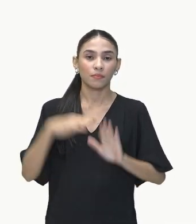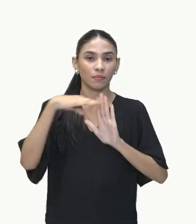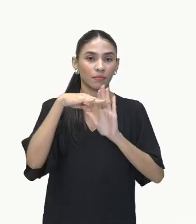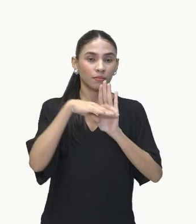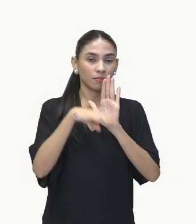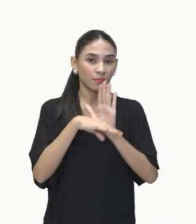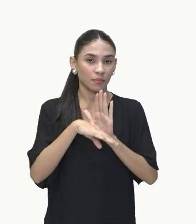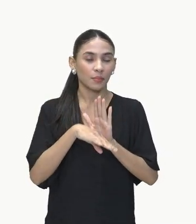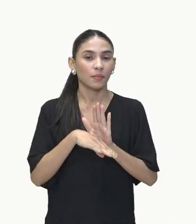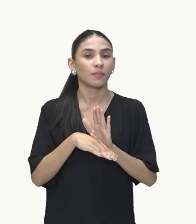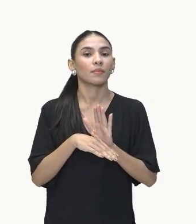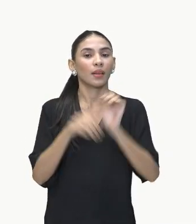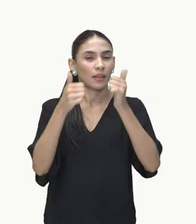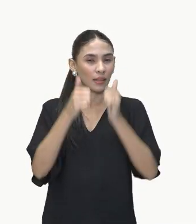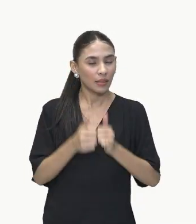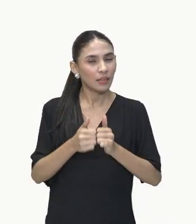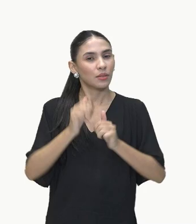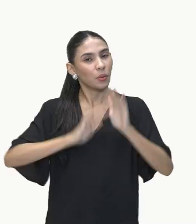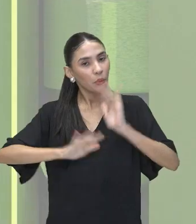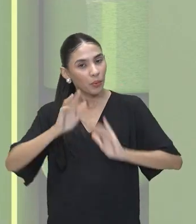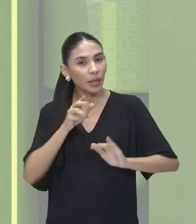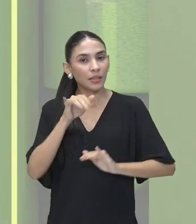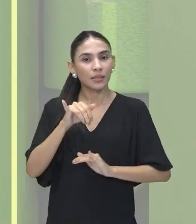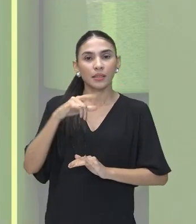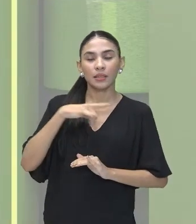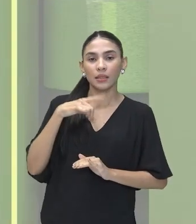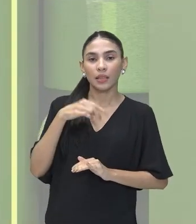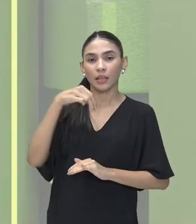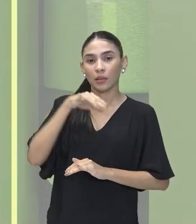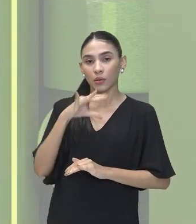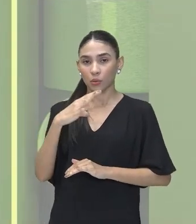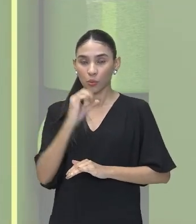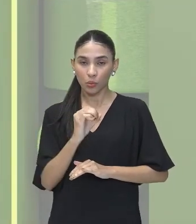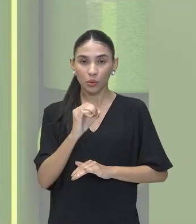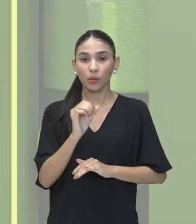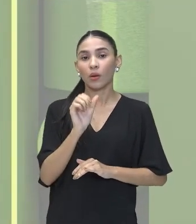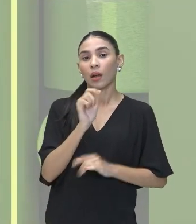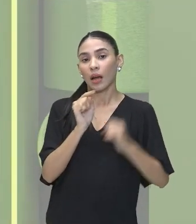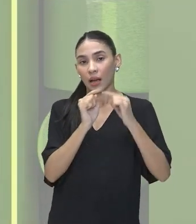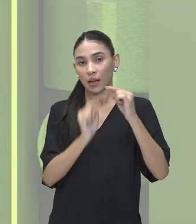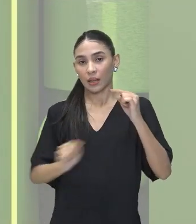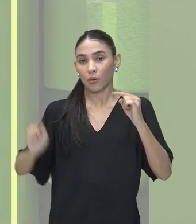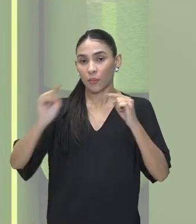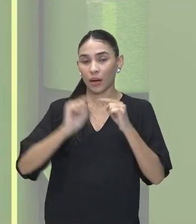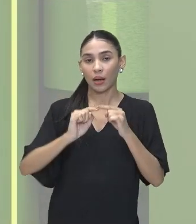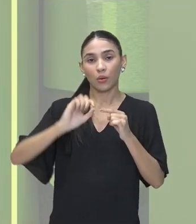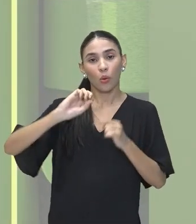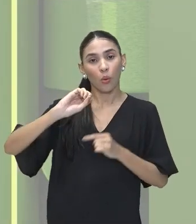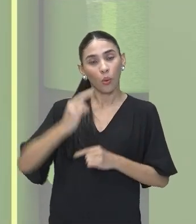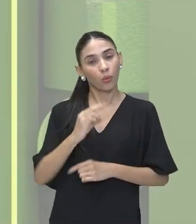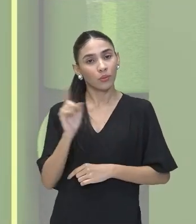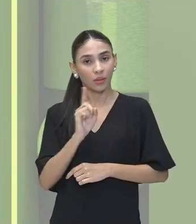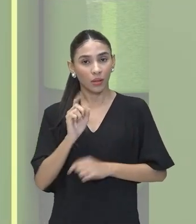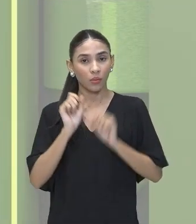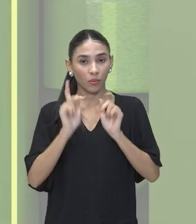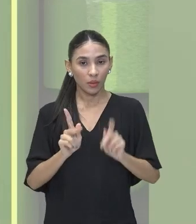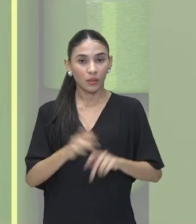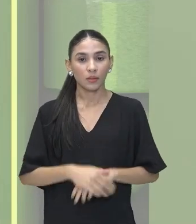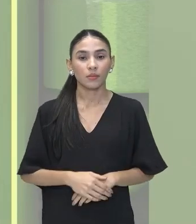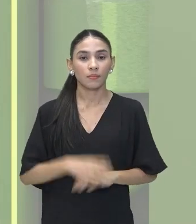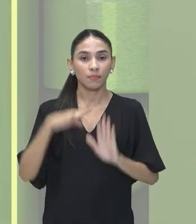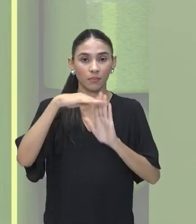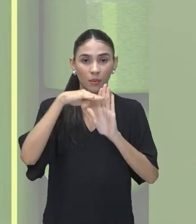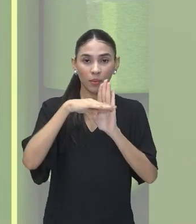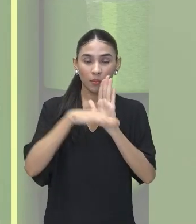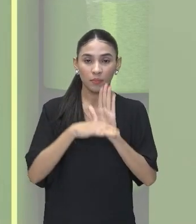classificar. Identifiquem bem se existe aí um núcleo aromático ou se não existe um núcleo aromático, tá bom? Para